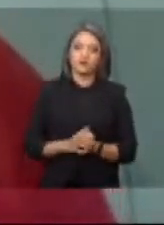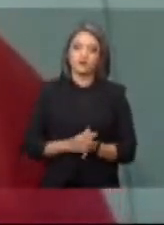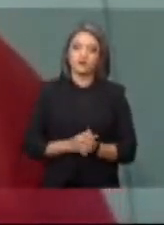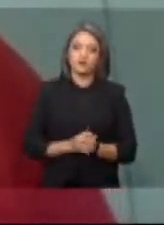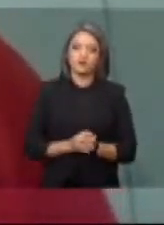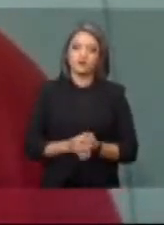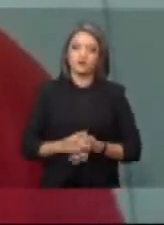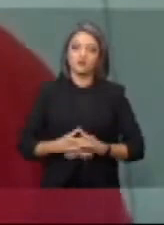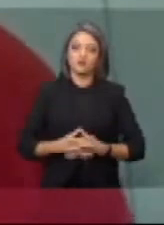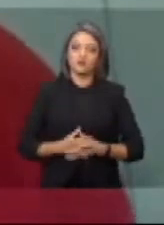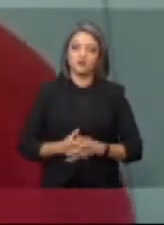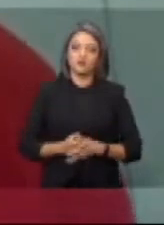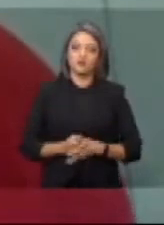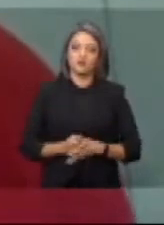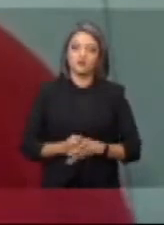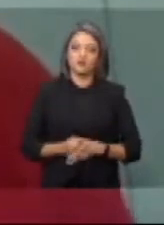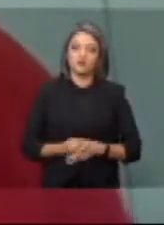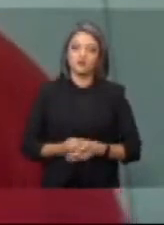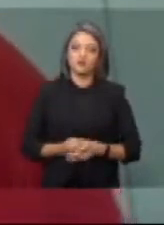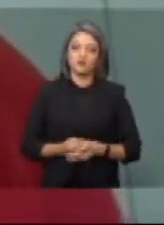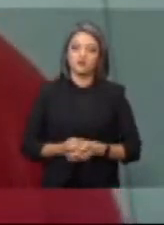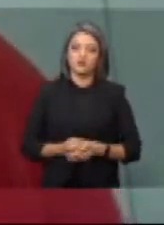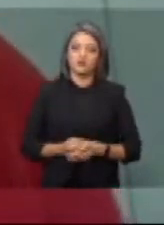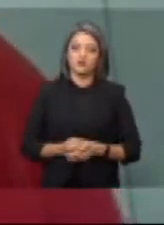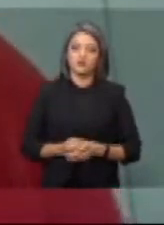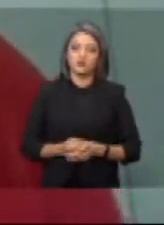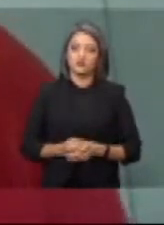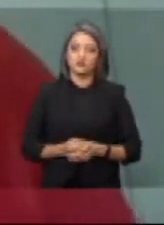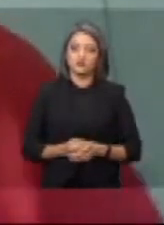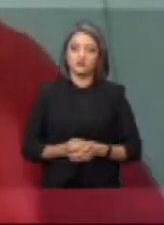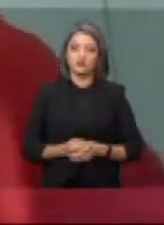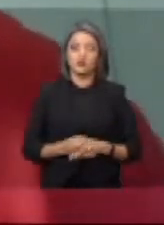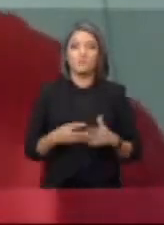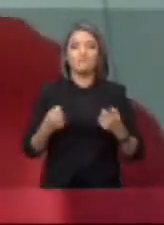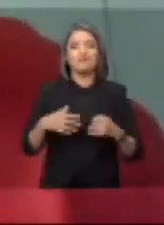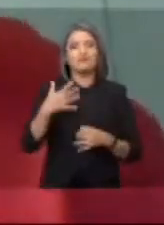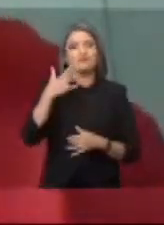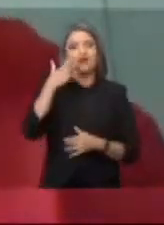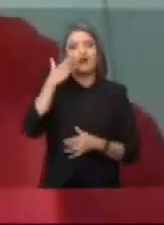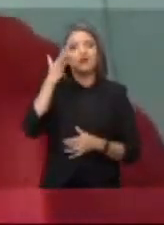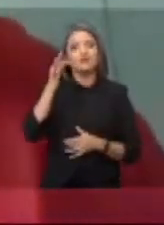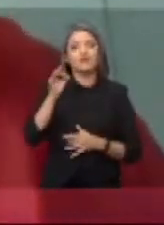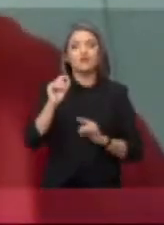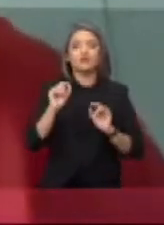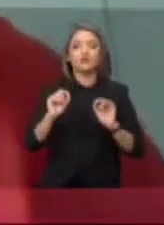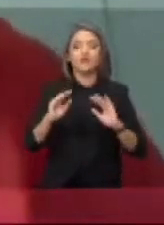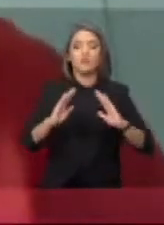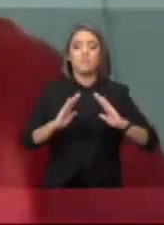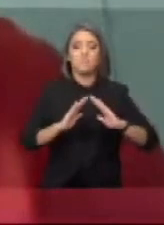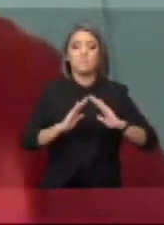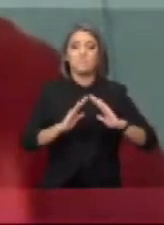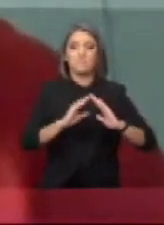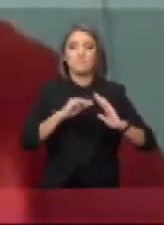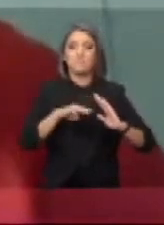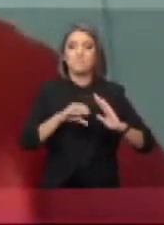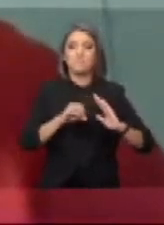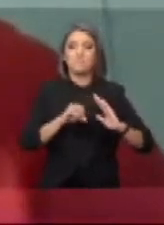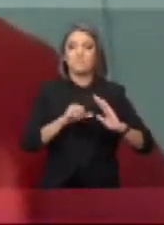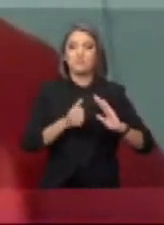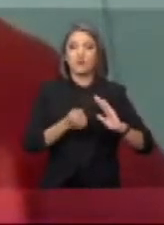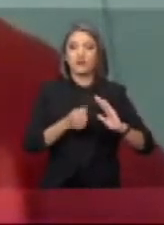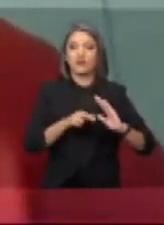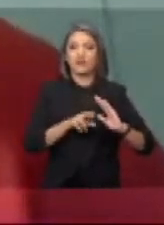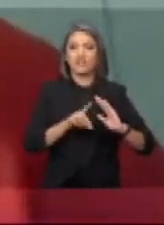eu colocaria, para a gente ficar atento, que a moradia, é importante a gente pensarmos na